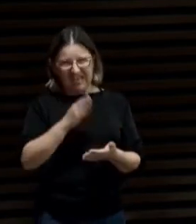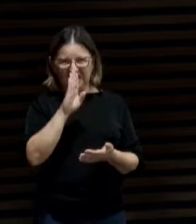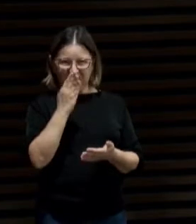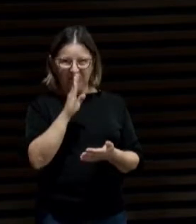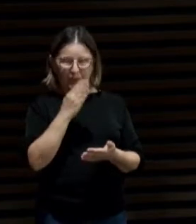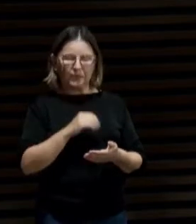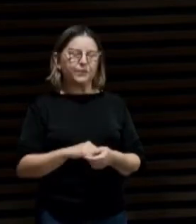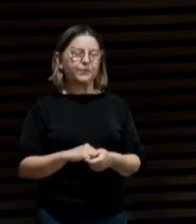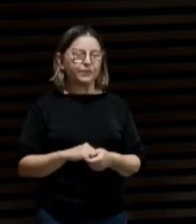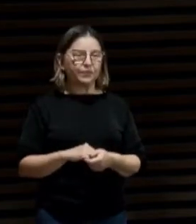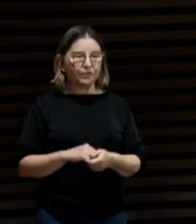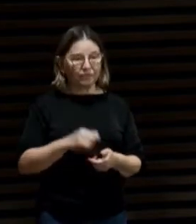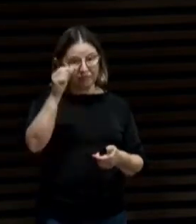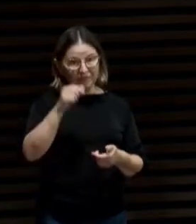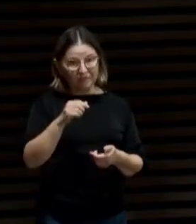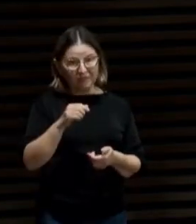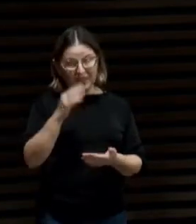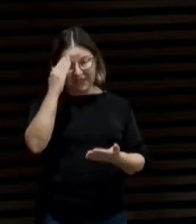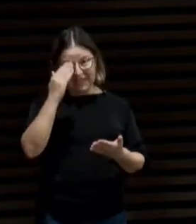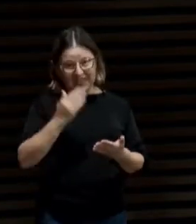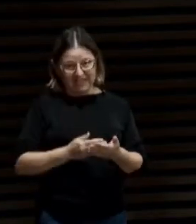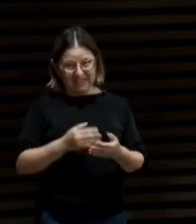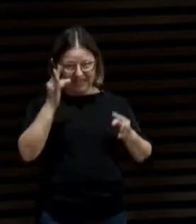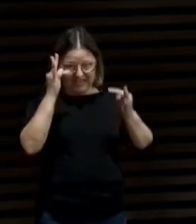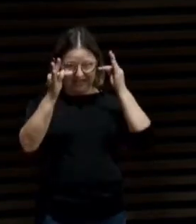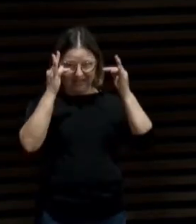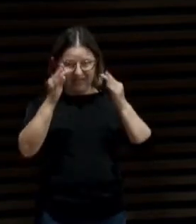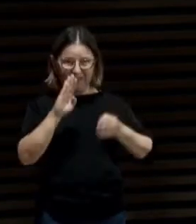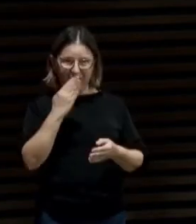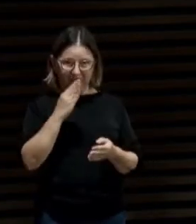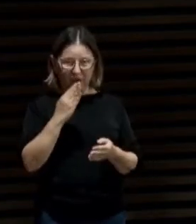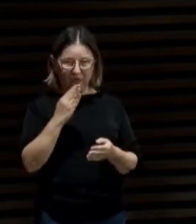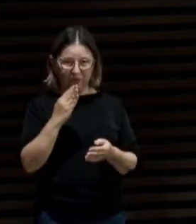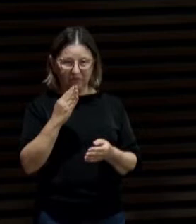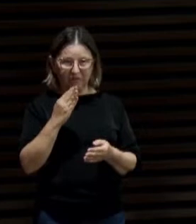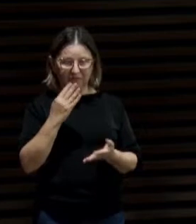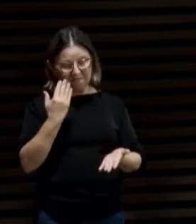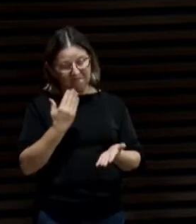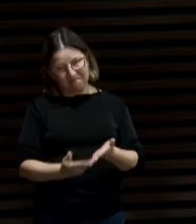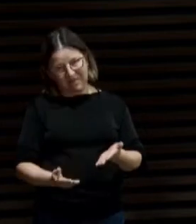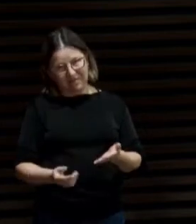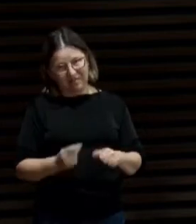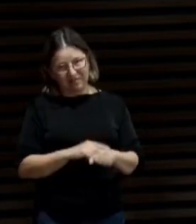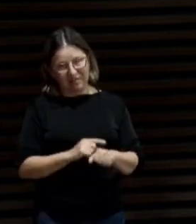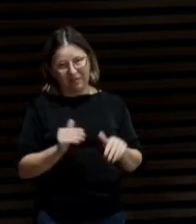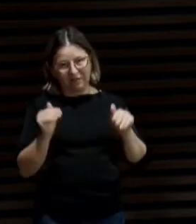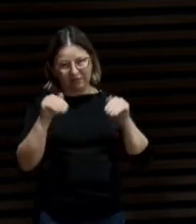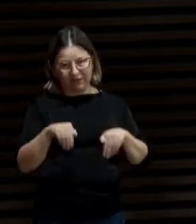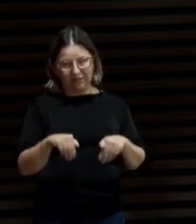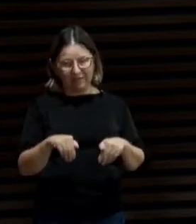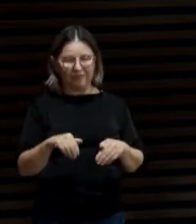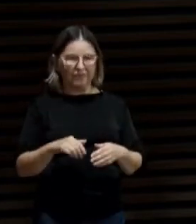E quem crê nessa teologia equivocada irá sucumbir no tempo do fim. Porque essa teologia não é